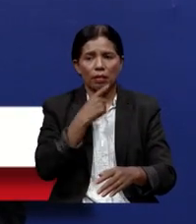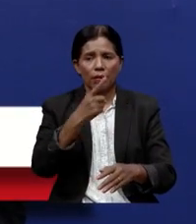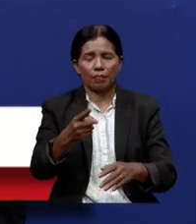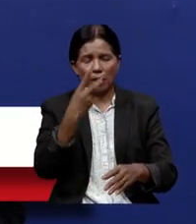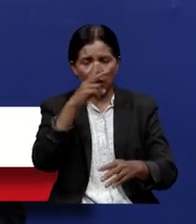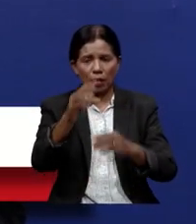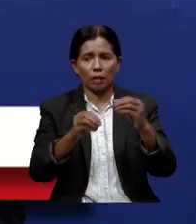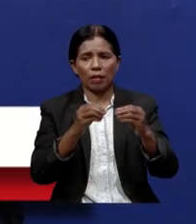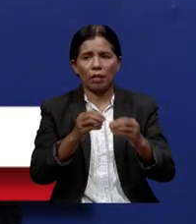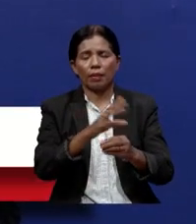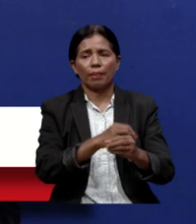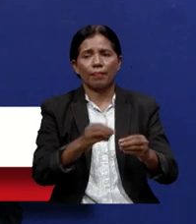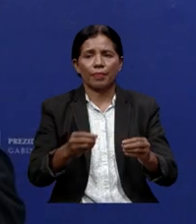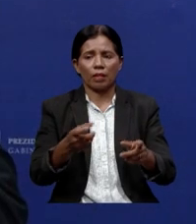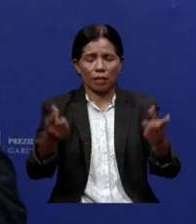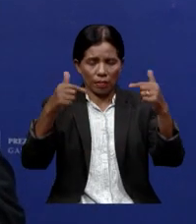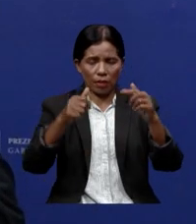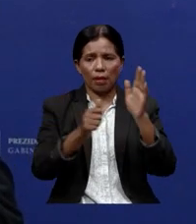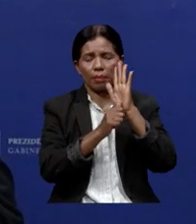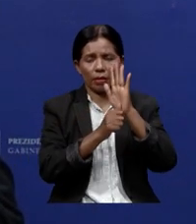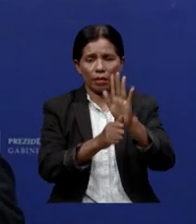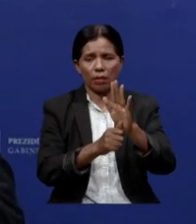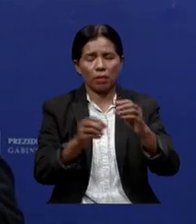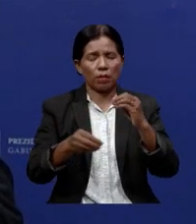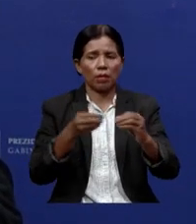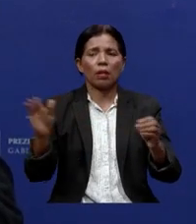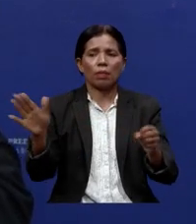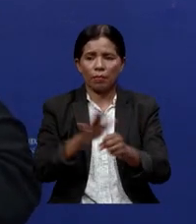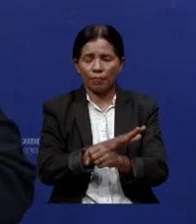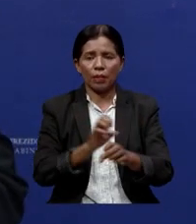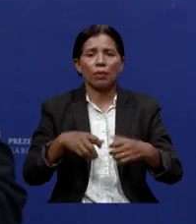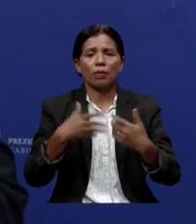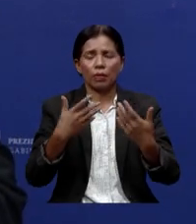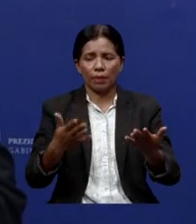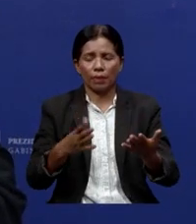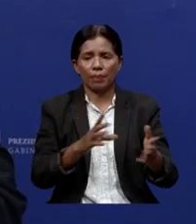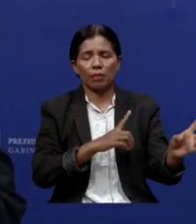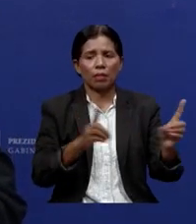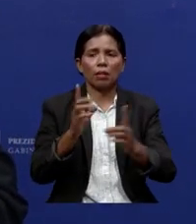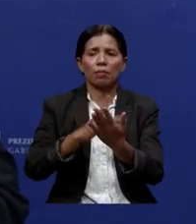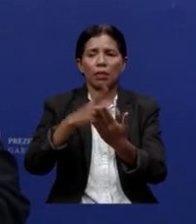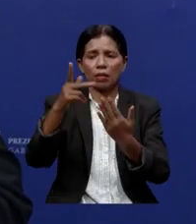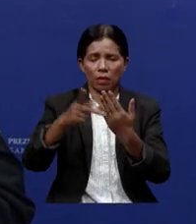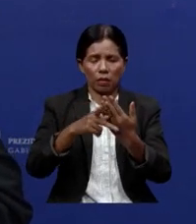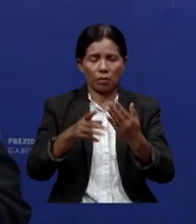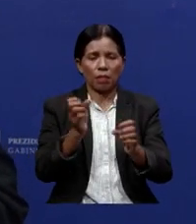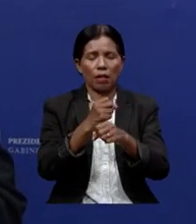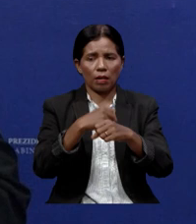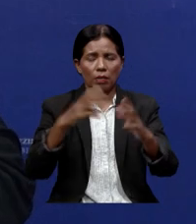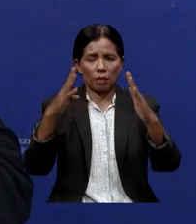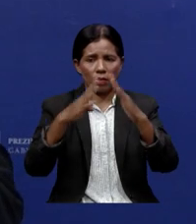Niniang, na vez que mais uma apresentação completo para a implementação programa habitação comunitária ou